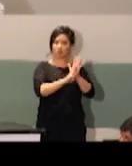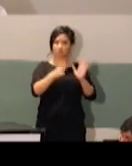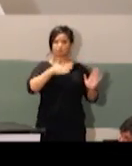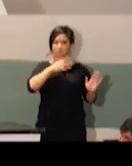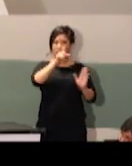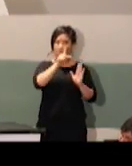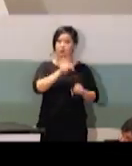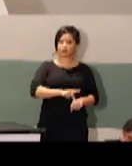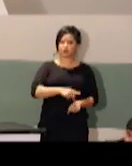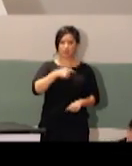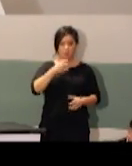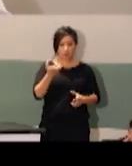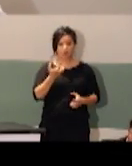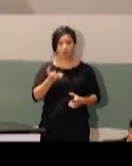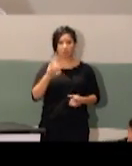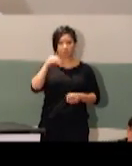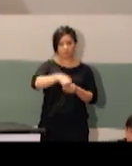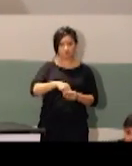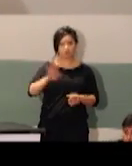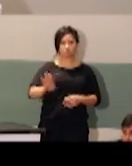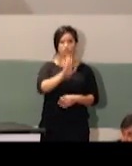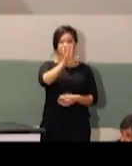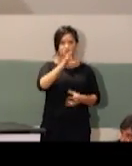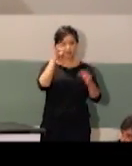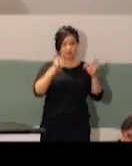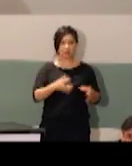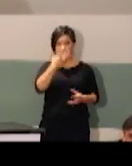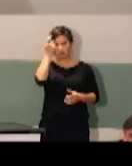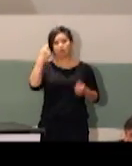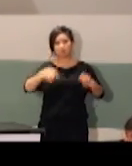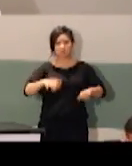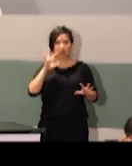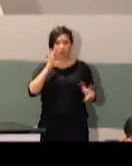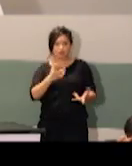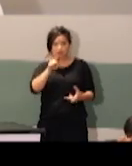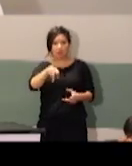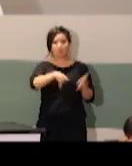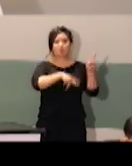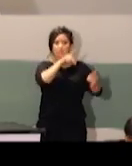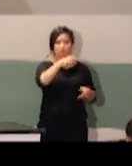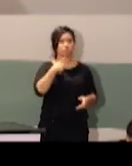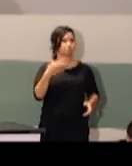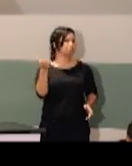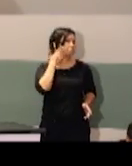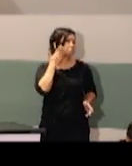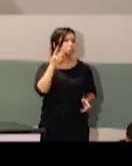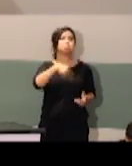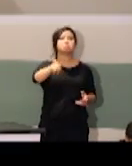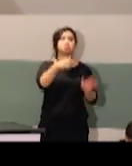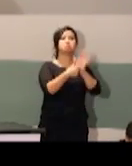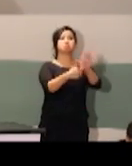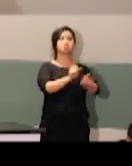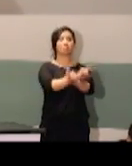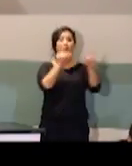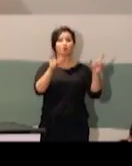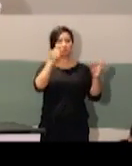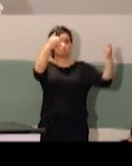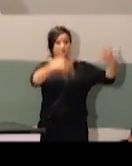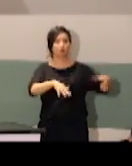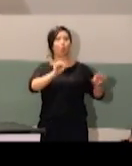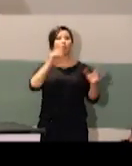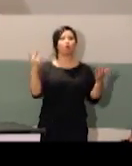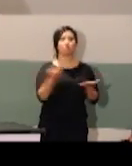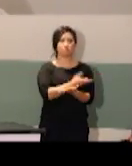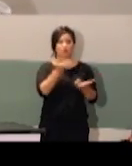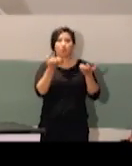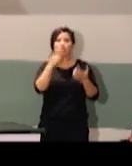eleição legitimamente e acho que quem deve decidir é o povo. Estou botando a minha cara a tapa, explicando as coisas que aconteceram e quero